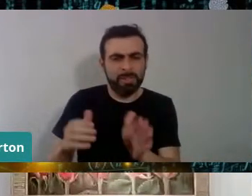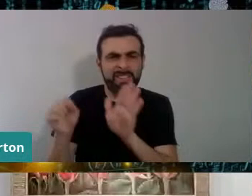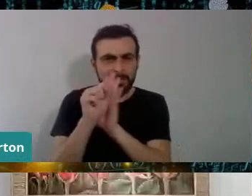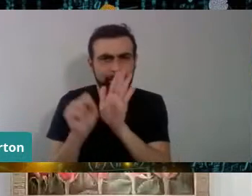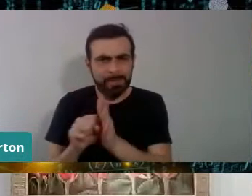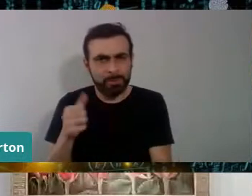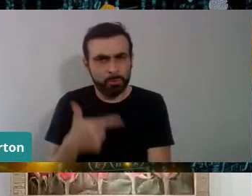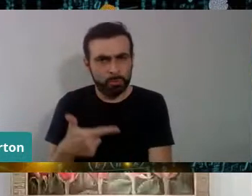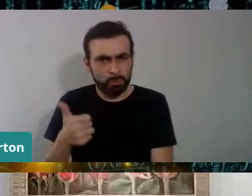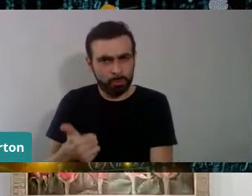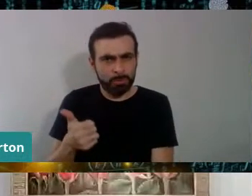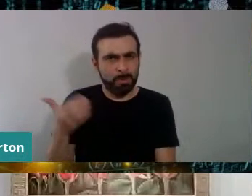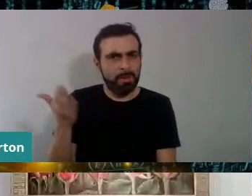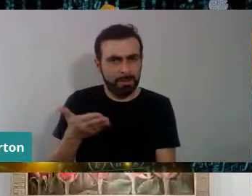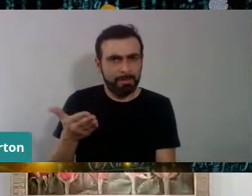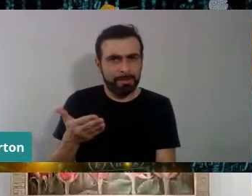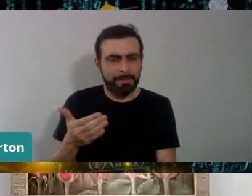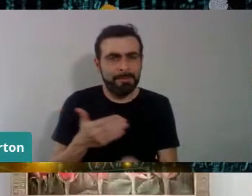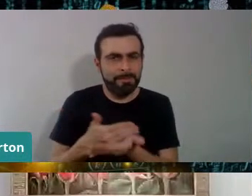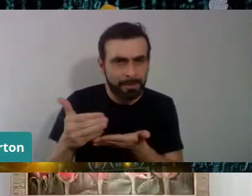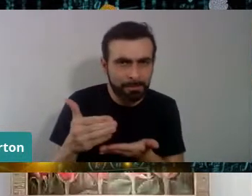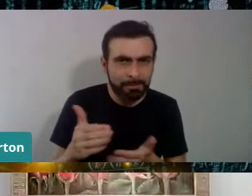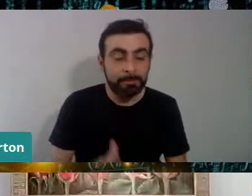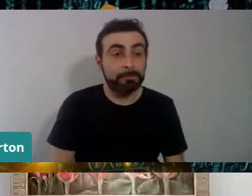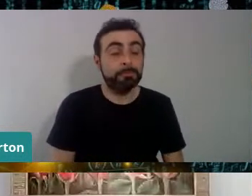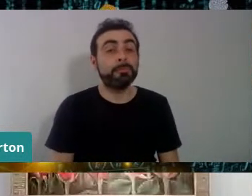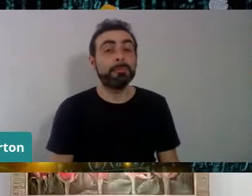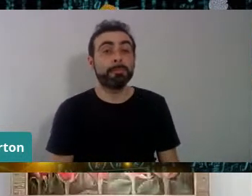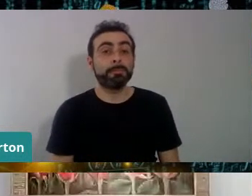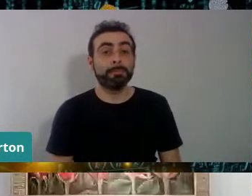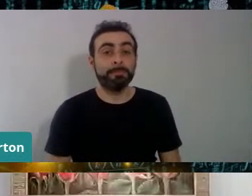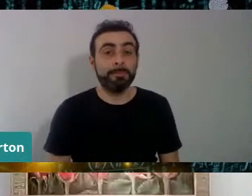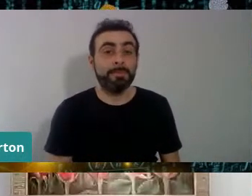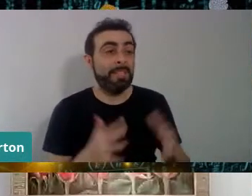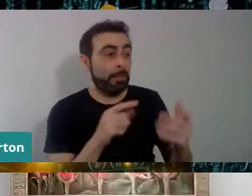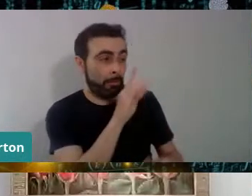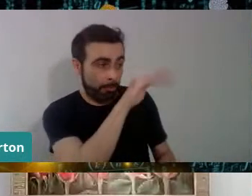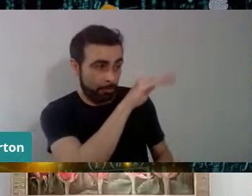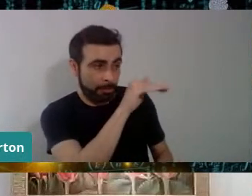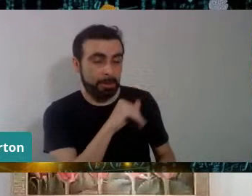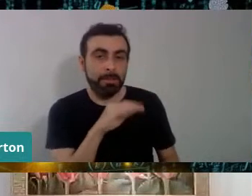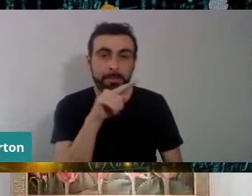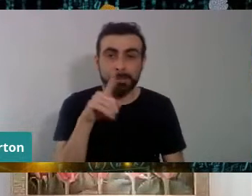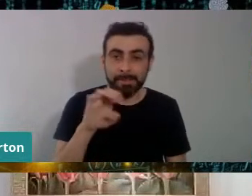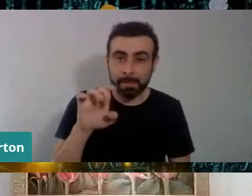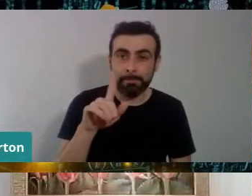século passado, né? Quando no século... Sr. Carlos. No século XX... Pois não.